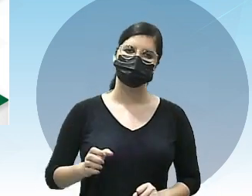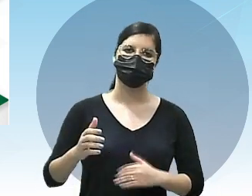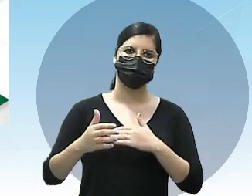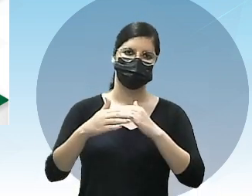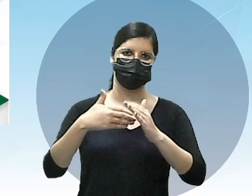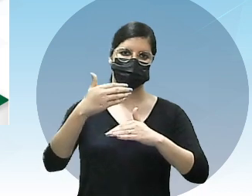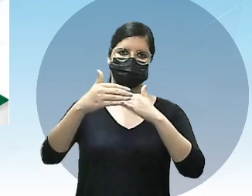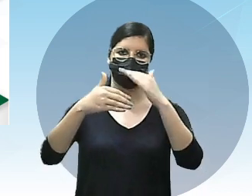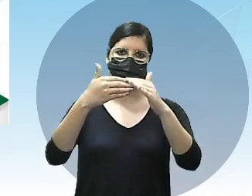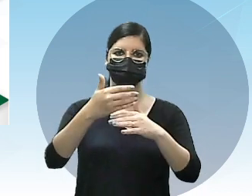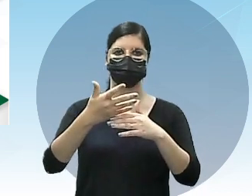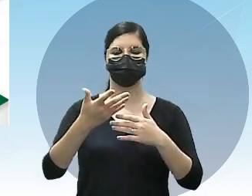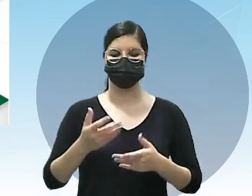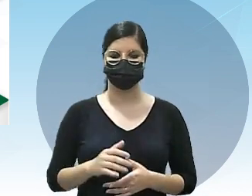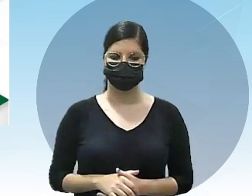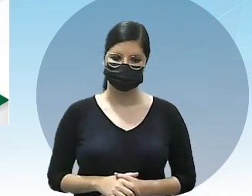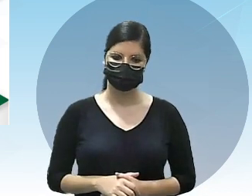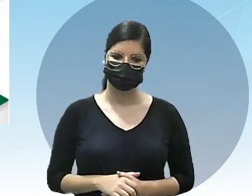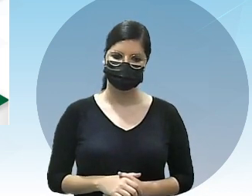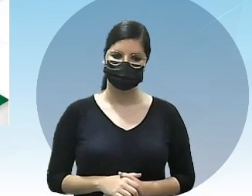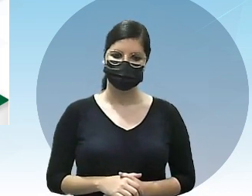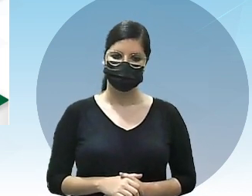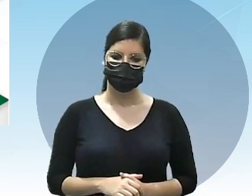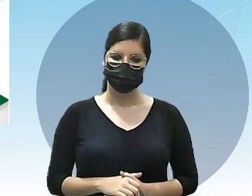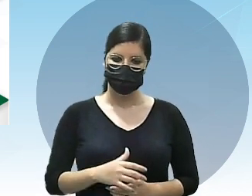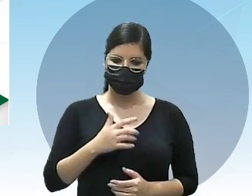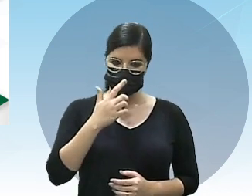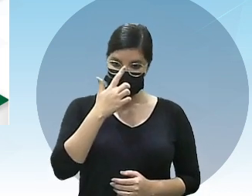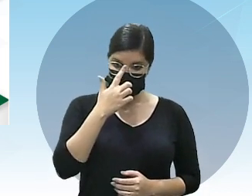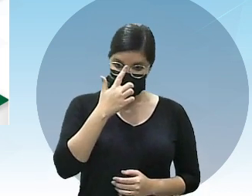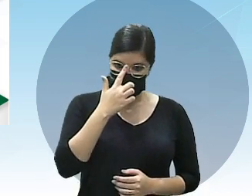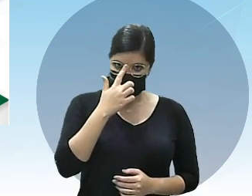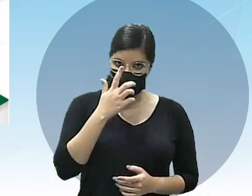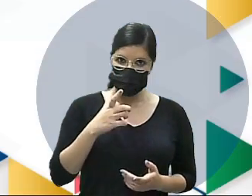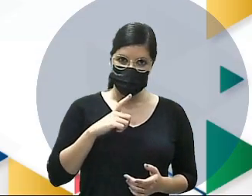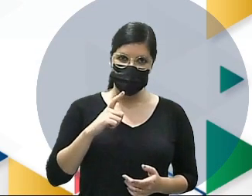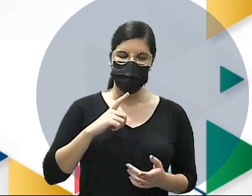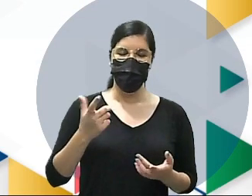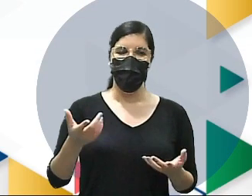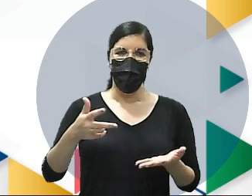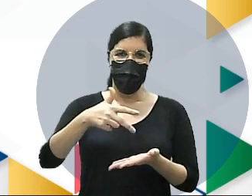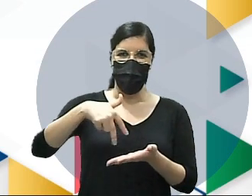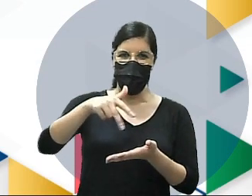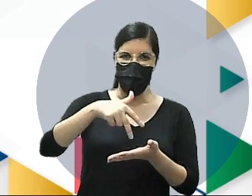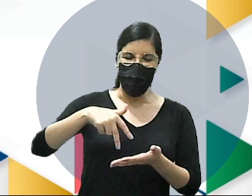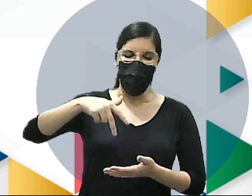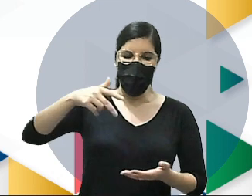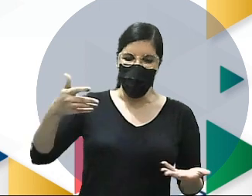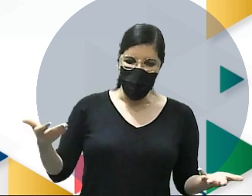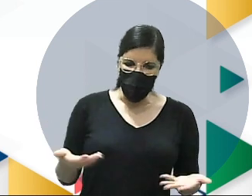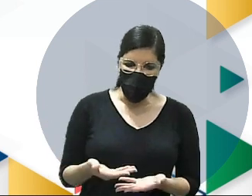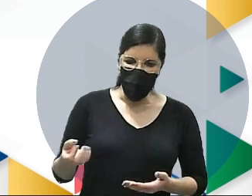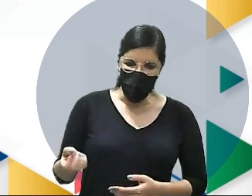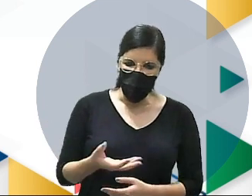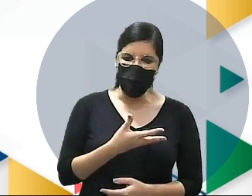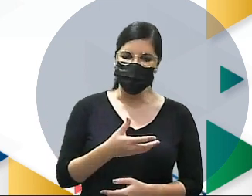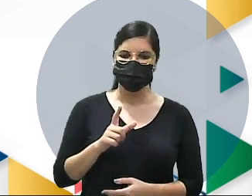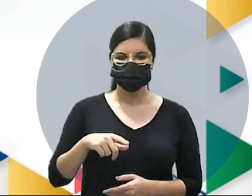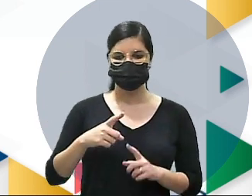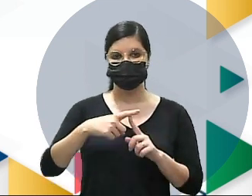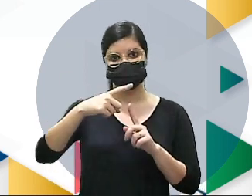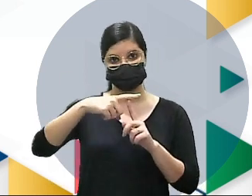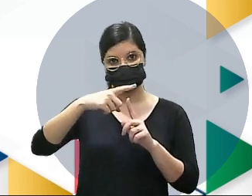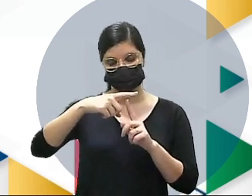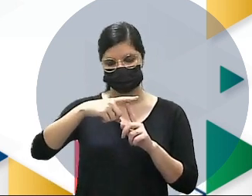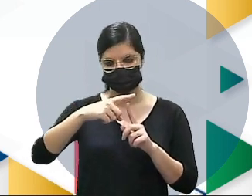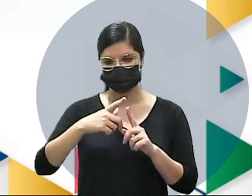evoluir em relação a isso e ainda falando sobre a dança contemporânea ela é